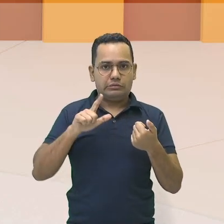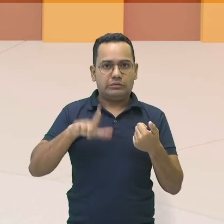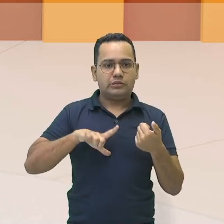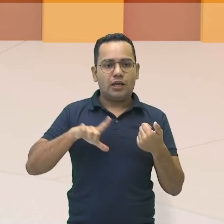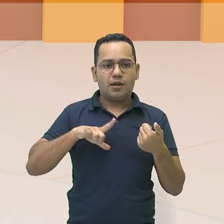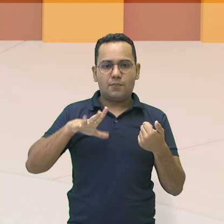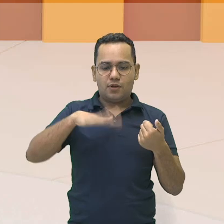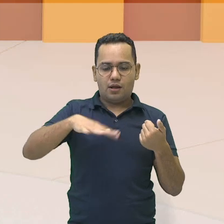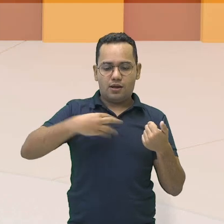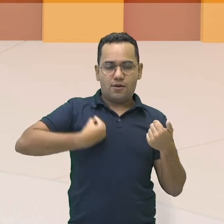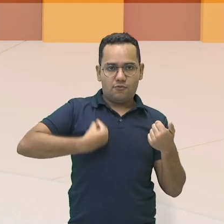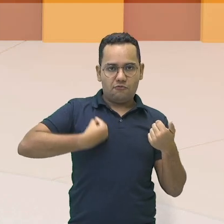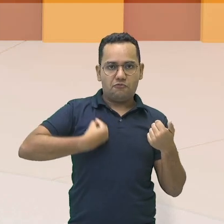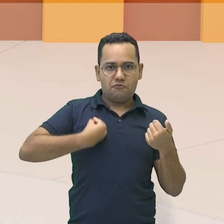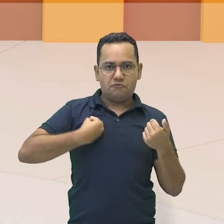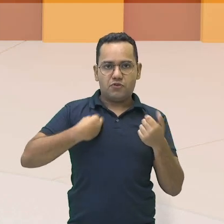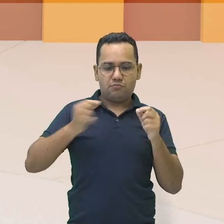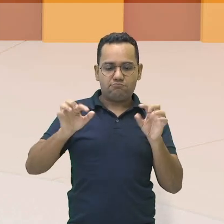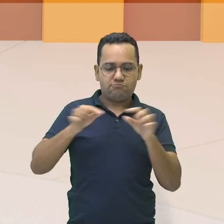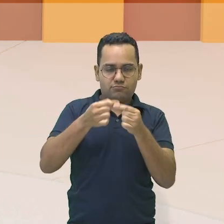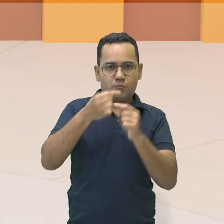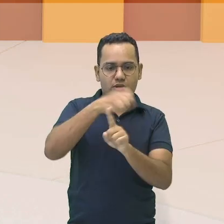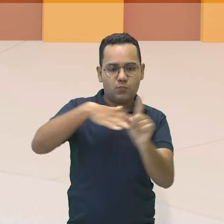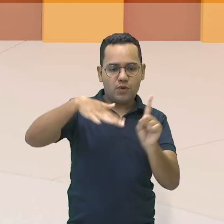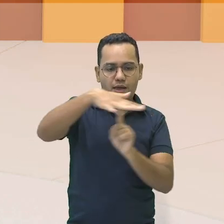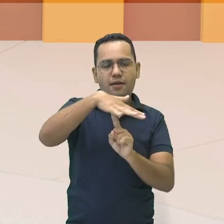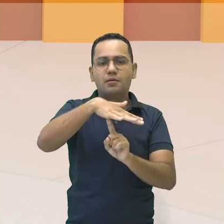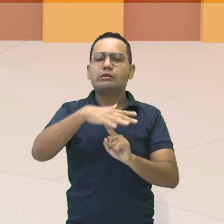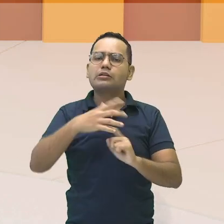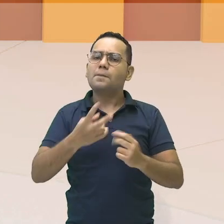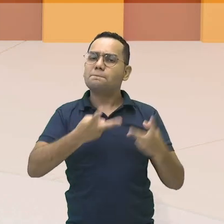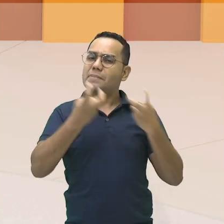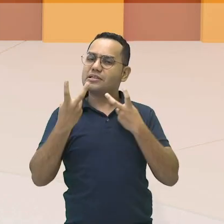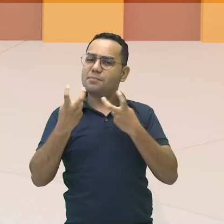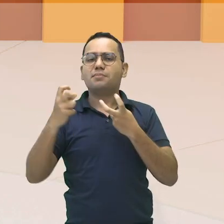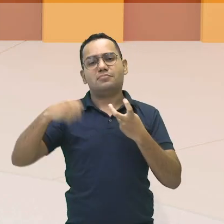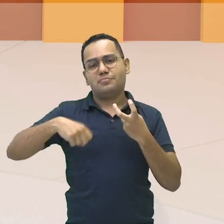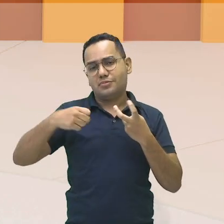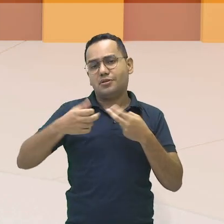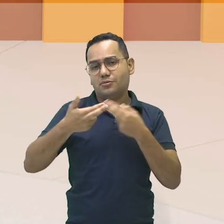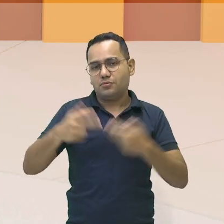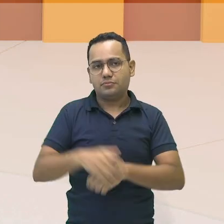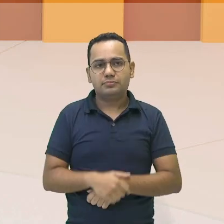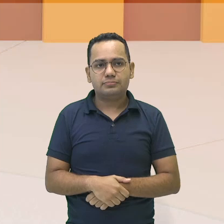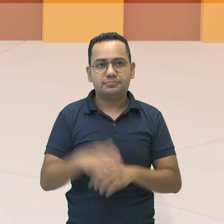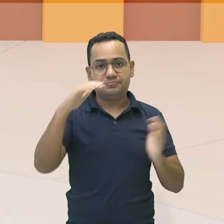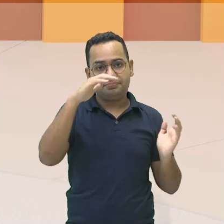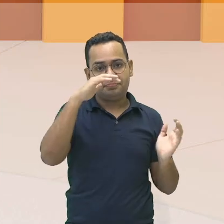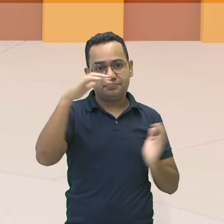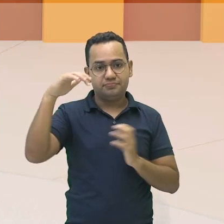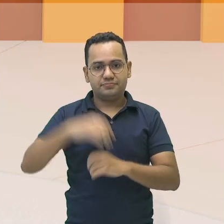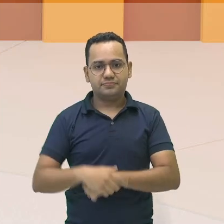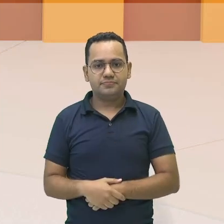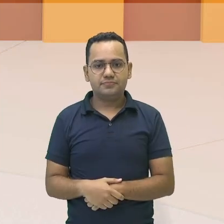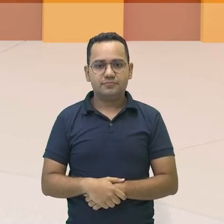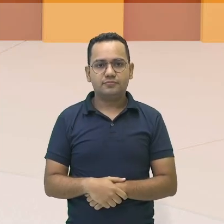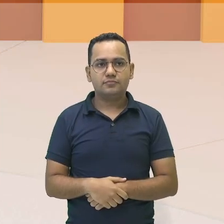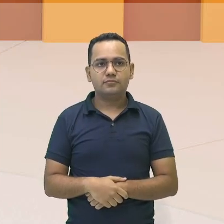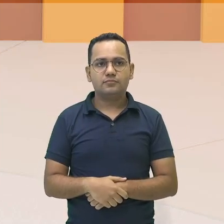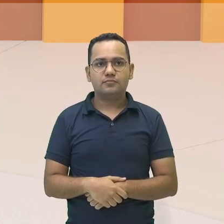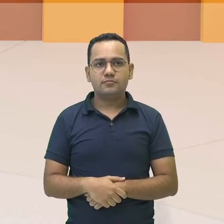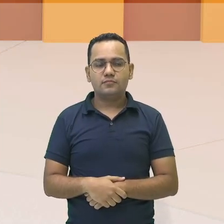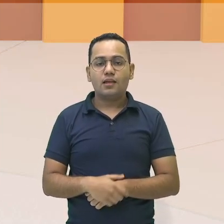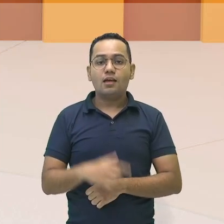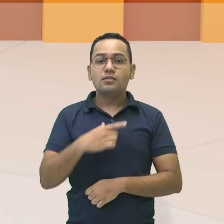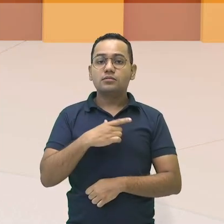Bem, esse debate sobre meio ambiente, ele vai começar lá com o Clube de Roma, lá em 68, tá certo? E o